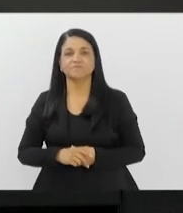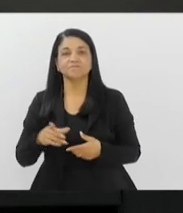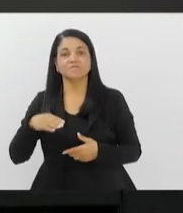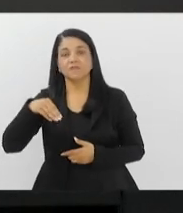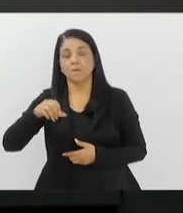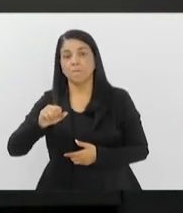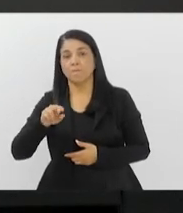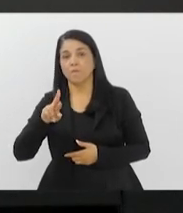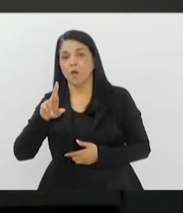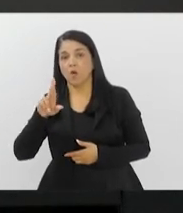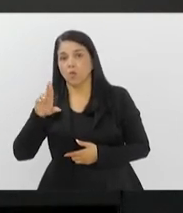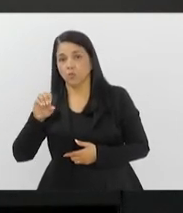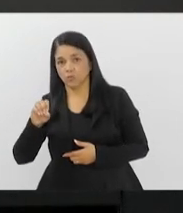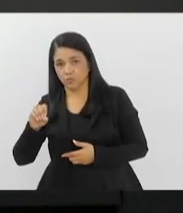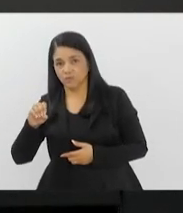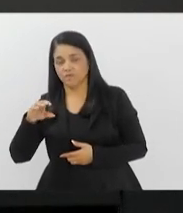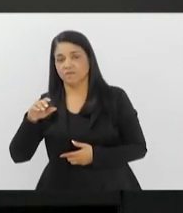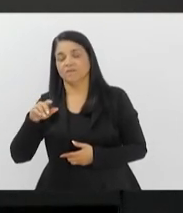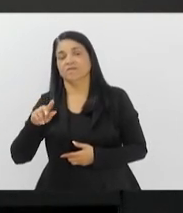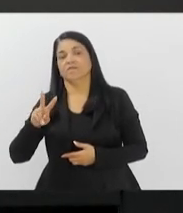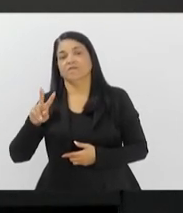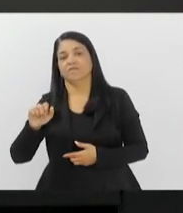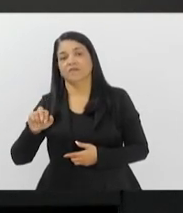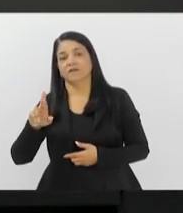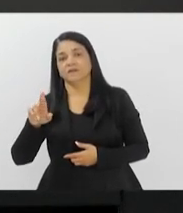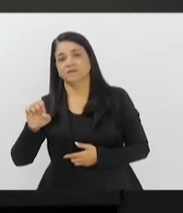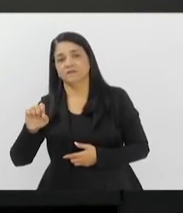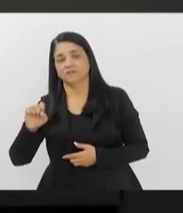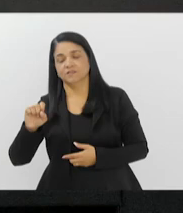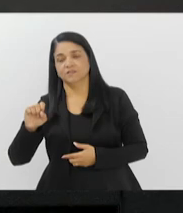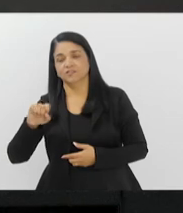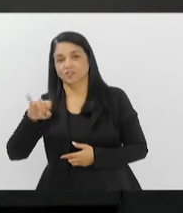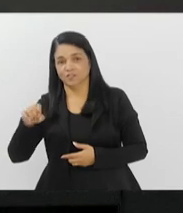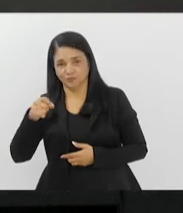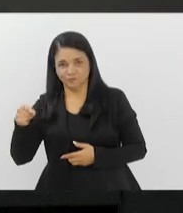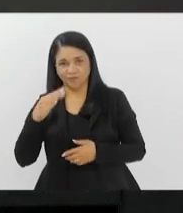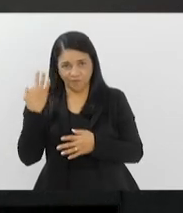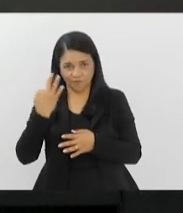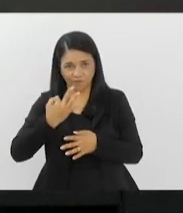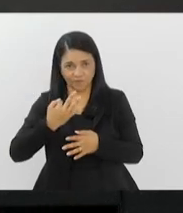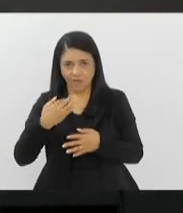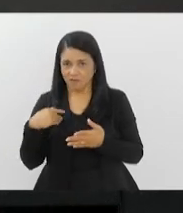Mauro Varejão já chegou? Não chegou, né?